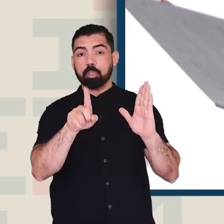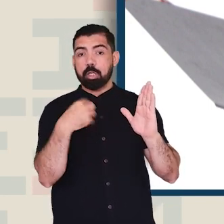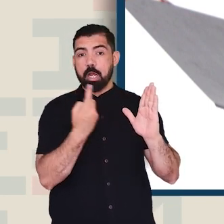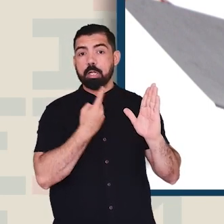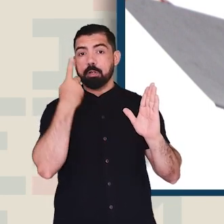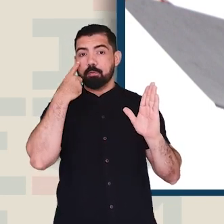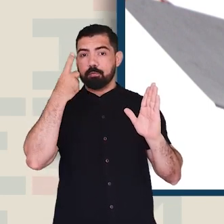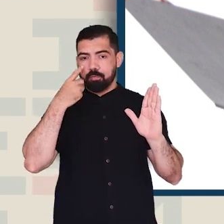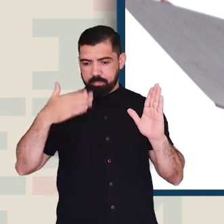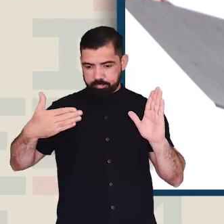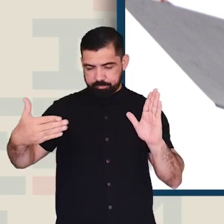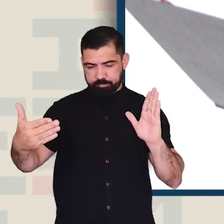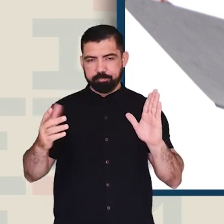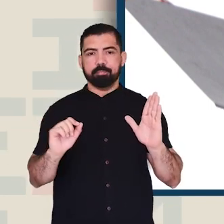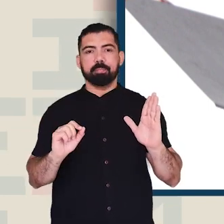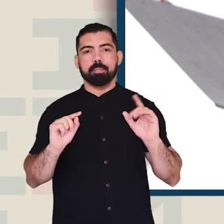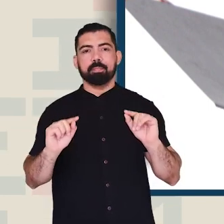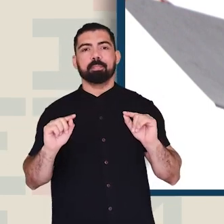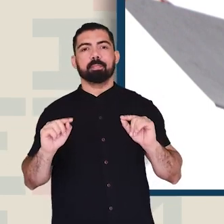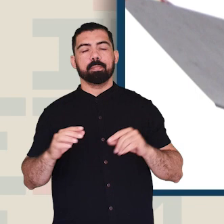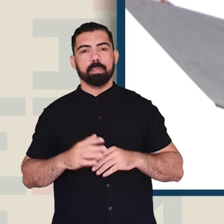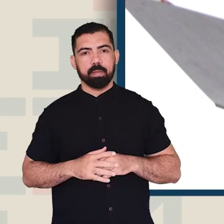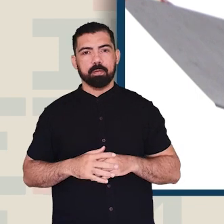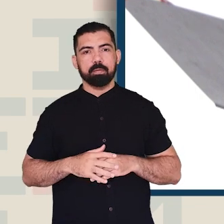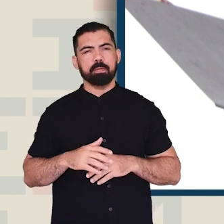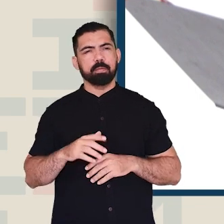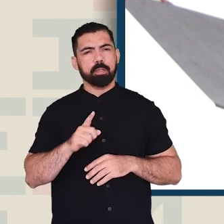ver num